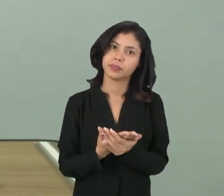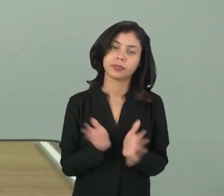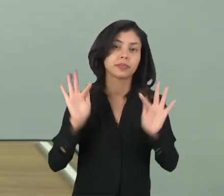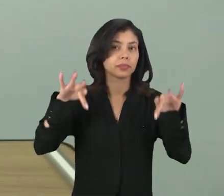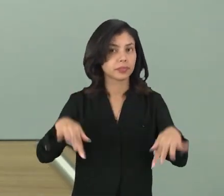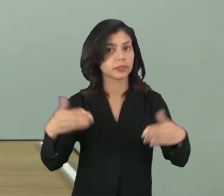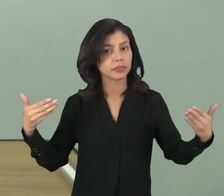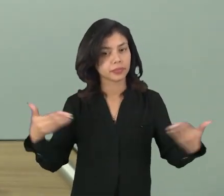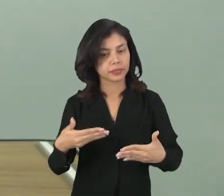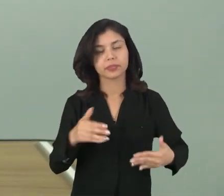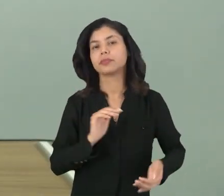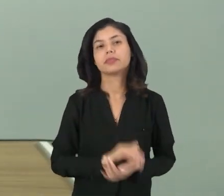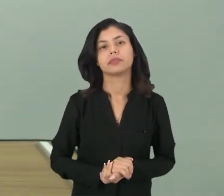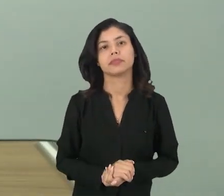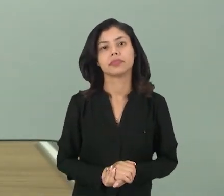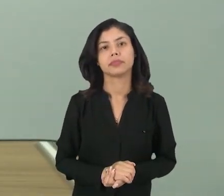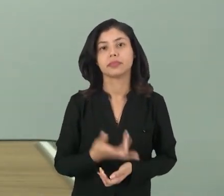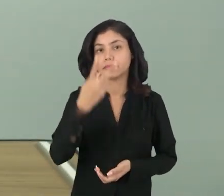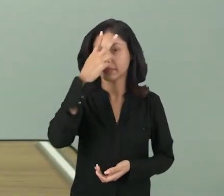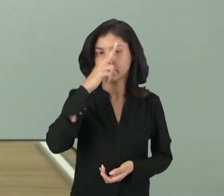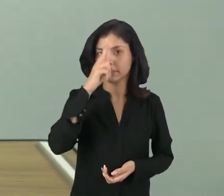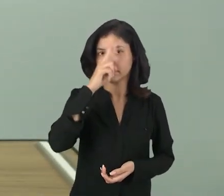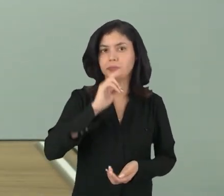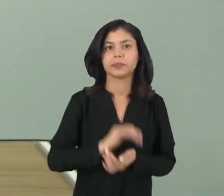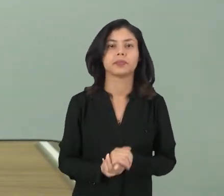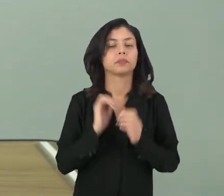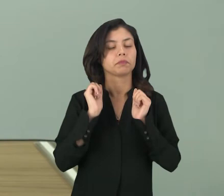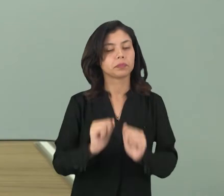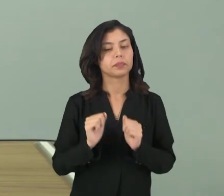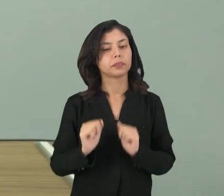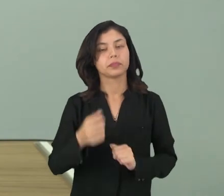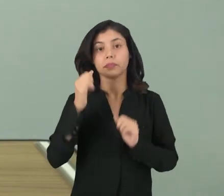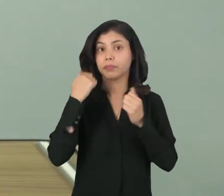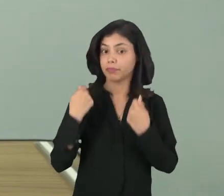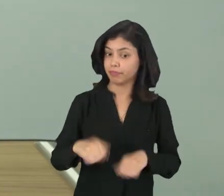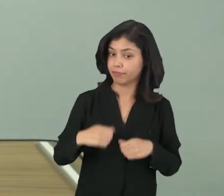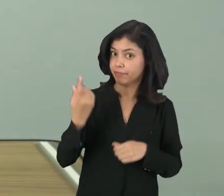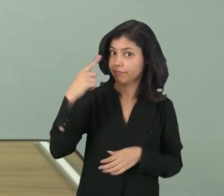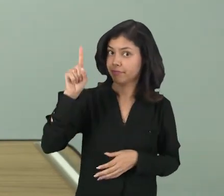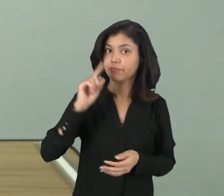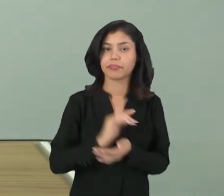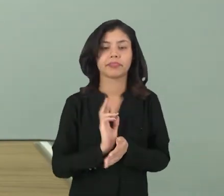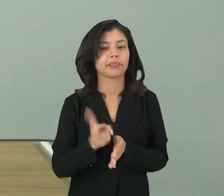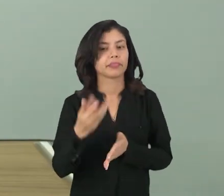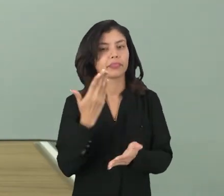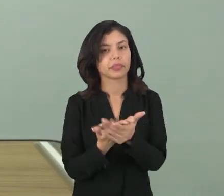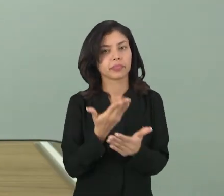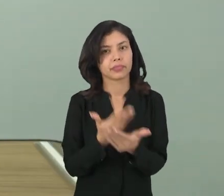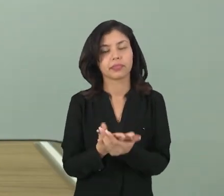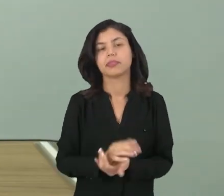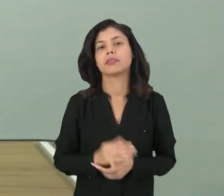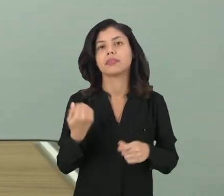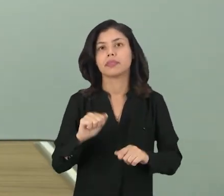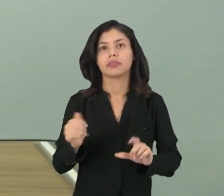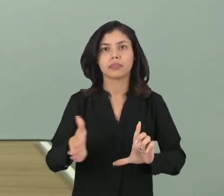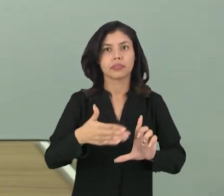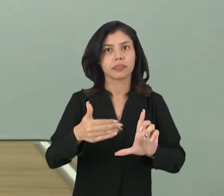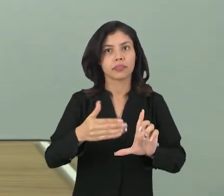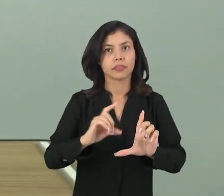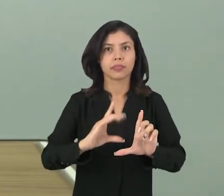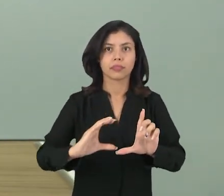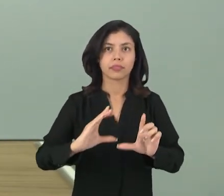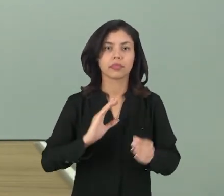está finalizando aqui, mas eu quero te lembrar que você pode e deve continuar estudando. Você precisa acessar a